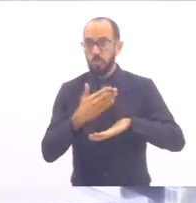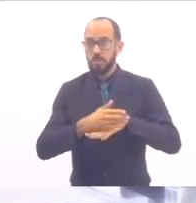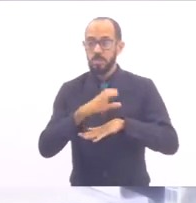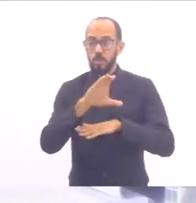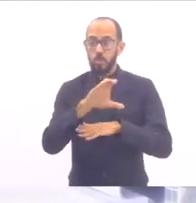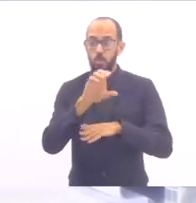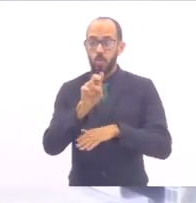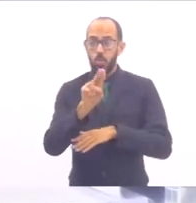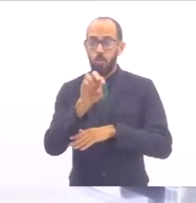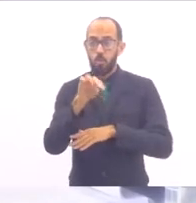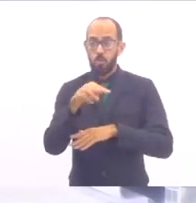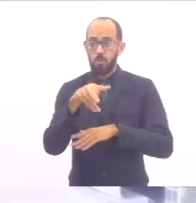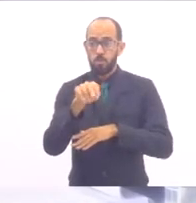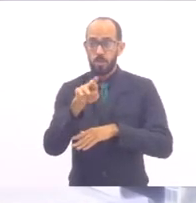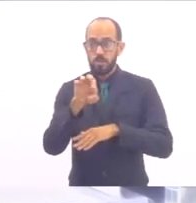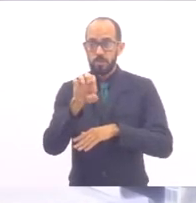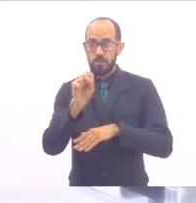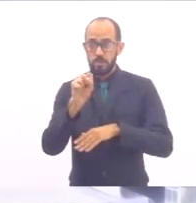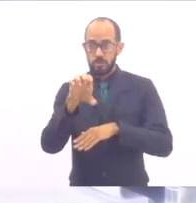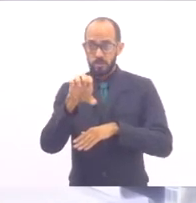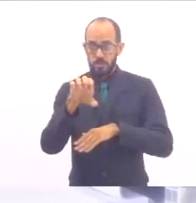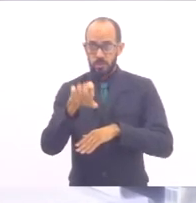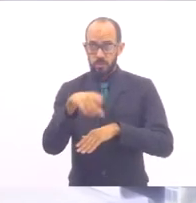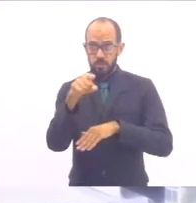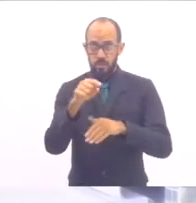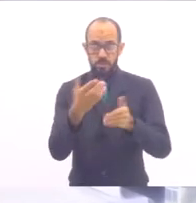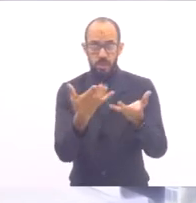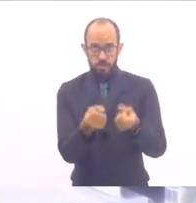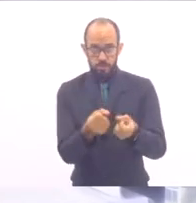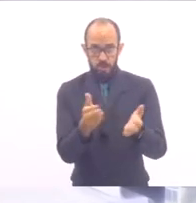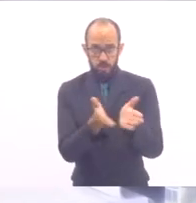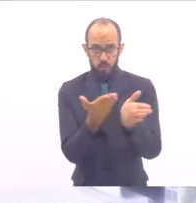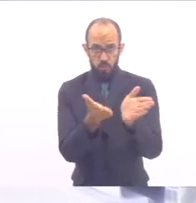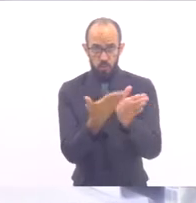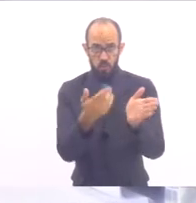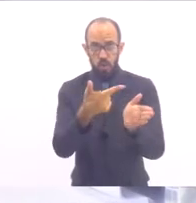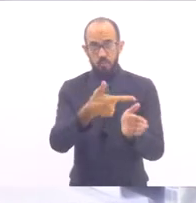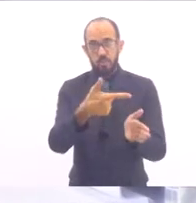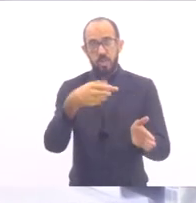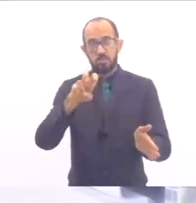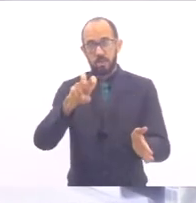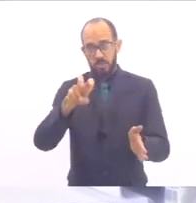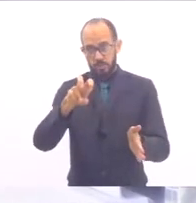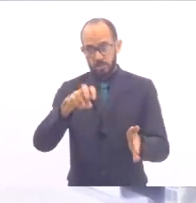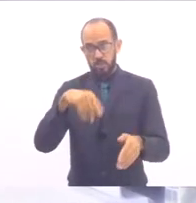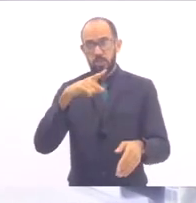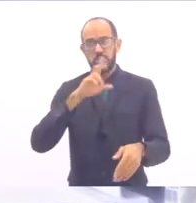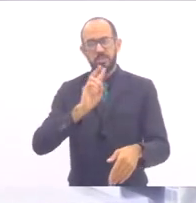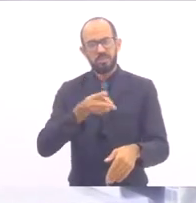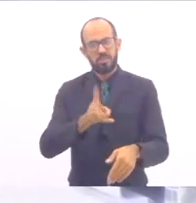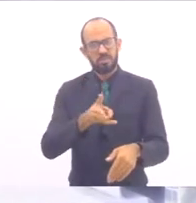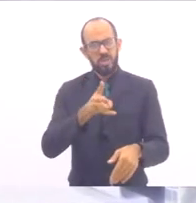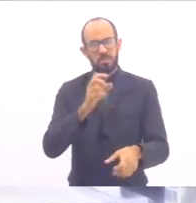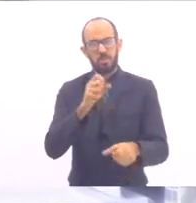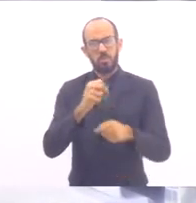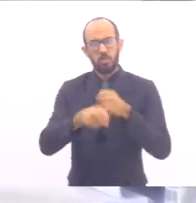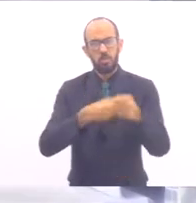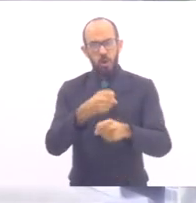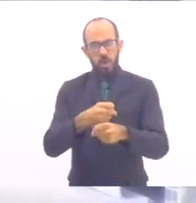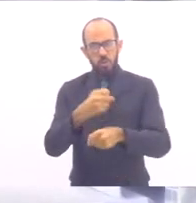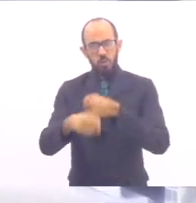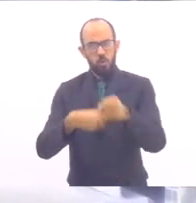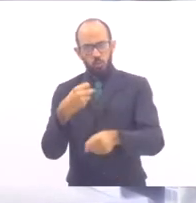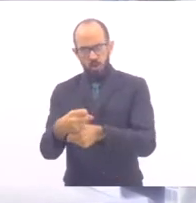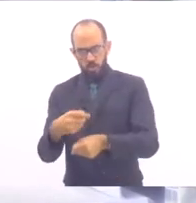receber aqui a 25ª edição da cartilha do Cumpres. A gente faz todo ano. Você não recebeu também? Recebeu. É